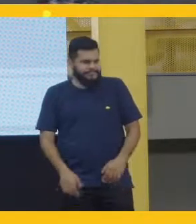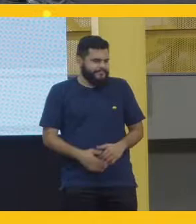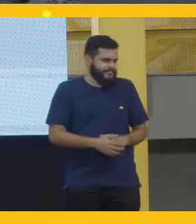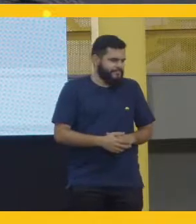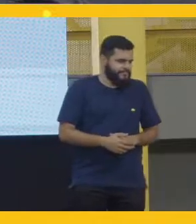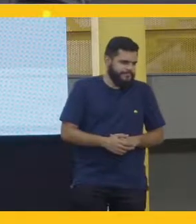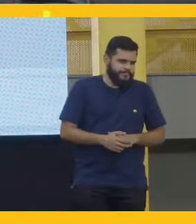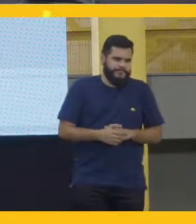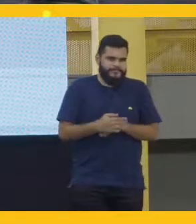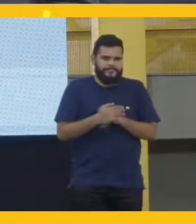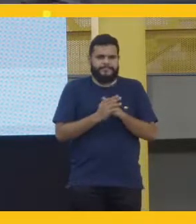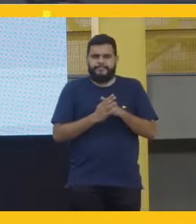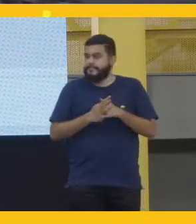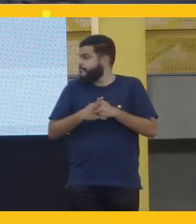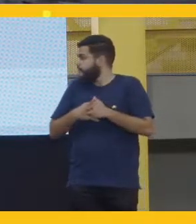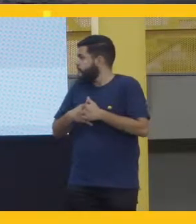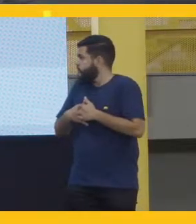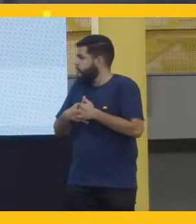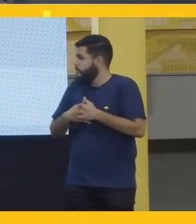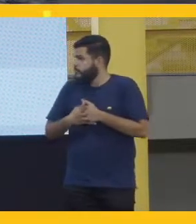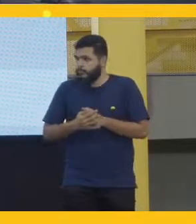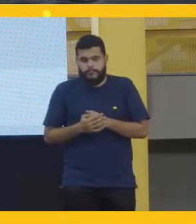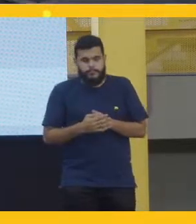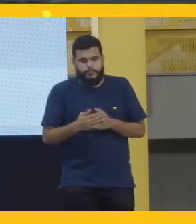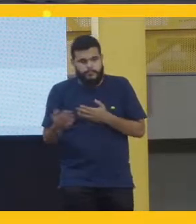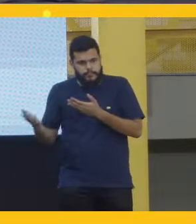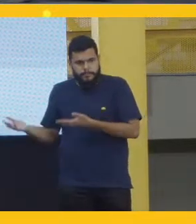velha. Aqui,